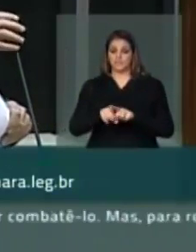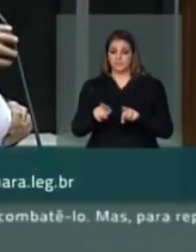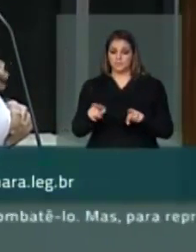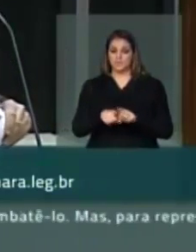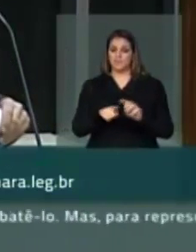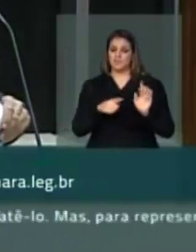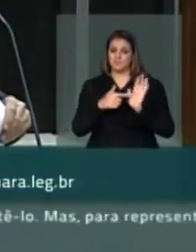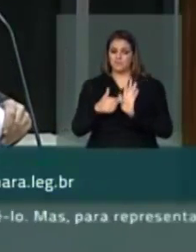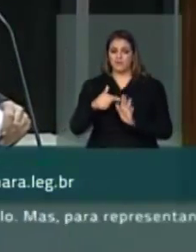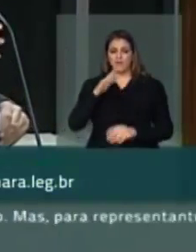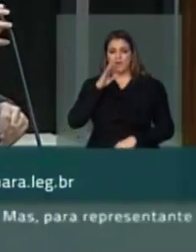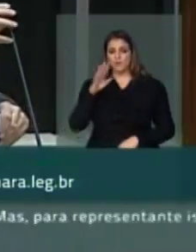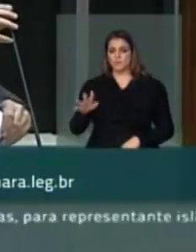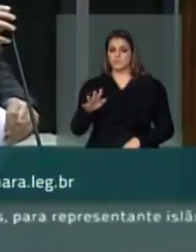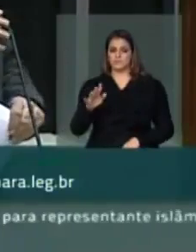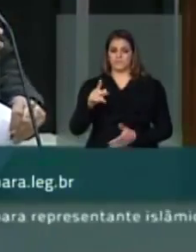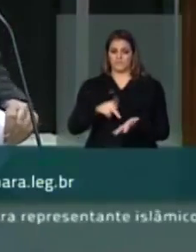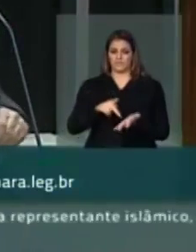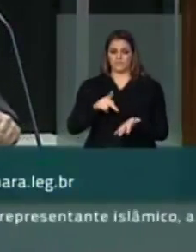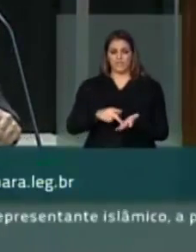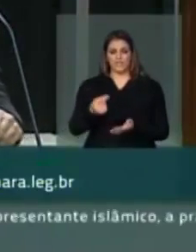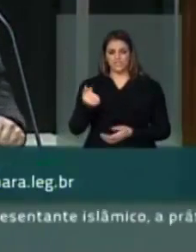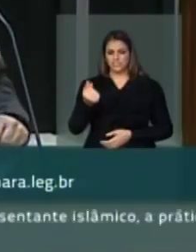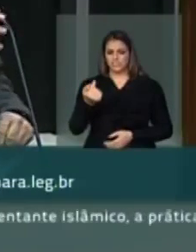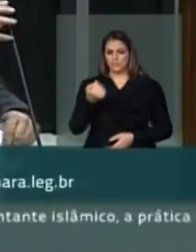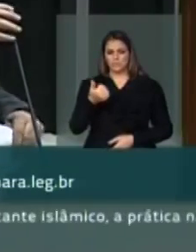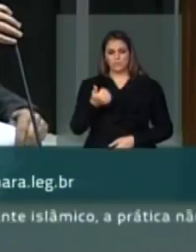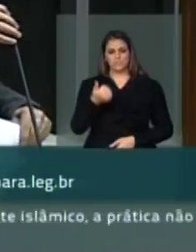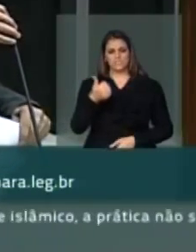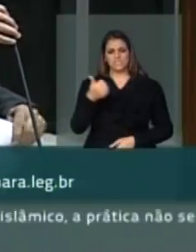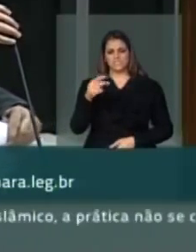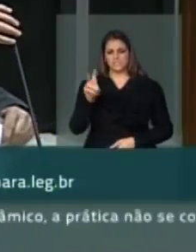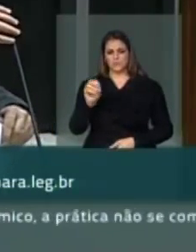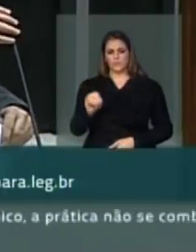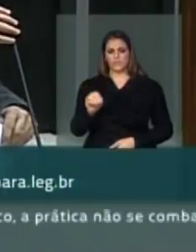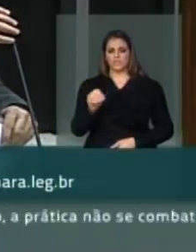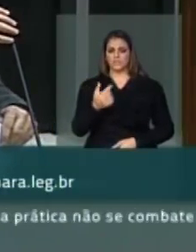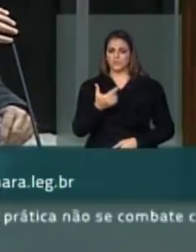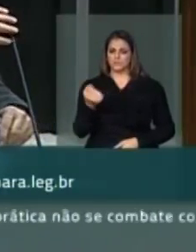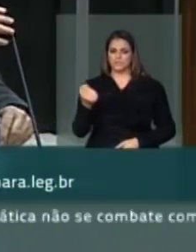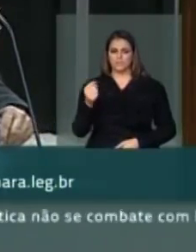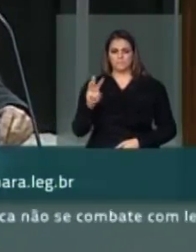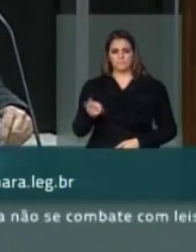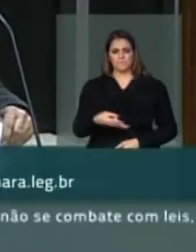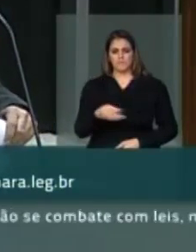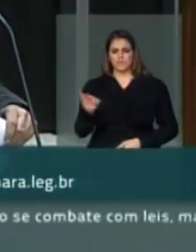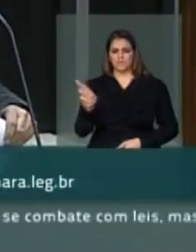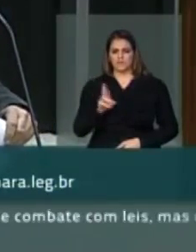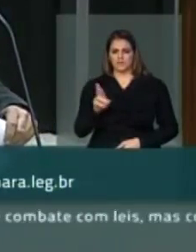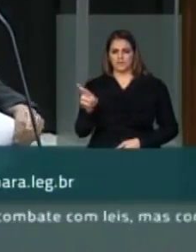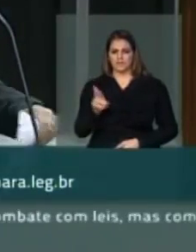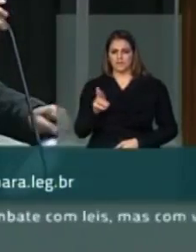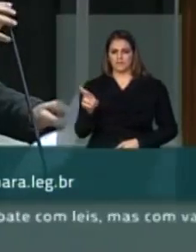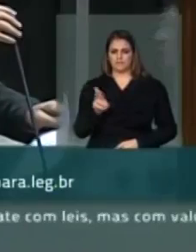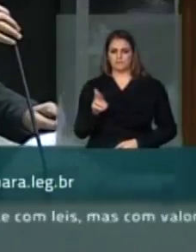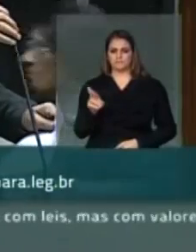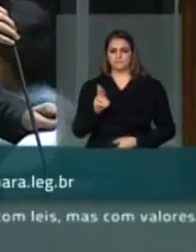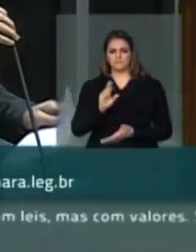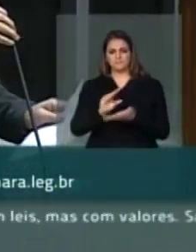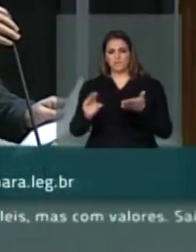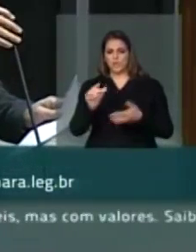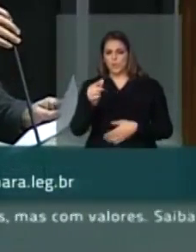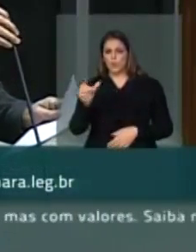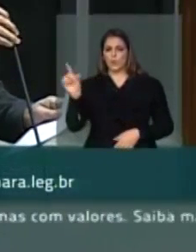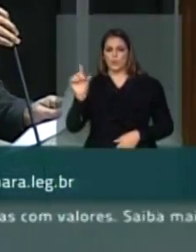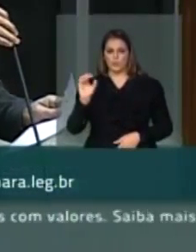denuncia-se o repasse anualmente de 150, 200 milhões de reais do erário do Detran a outros